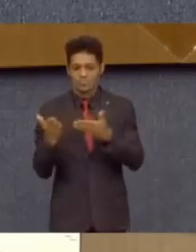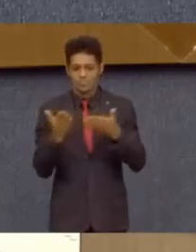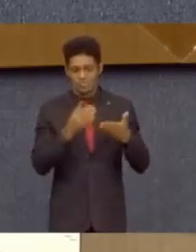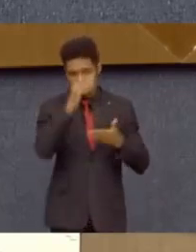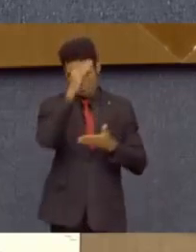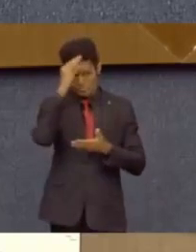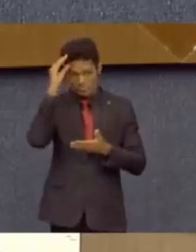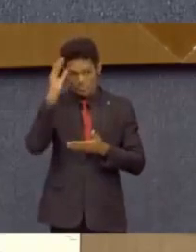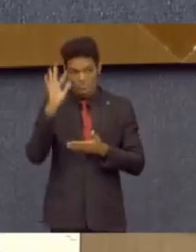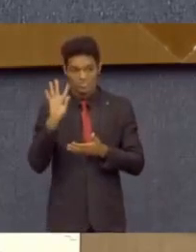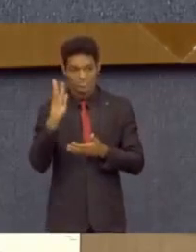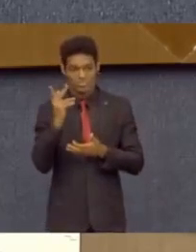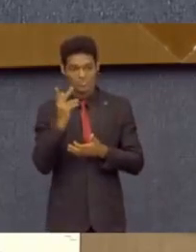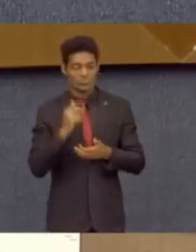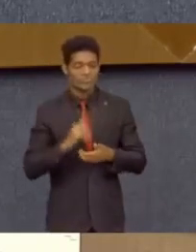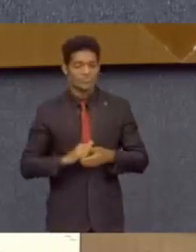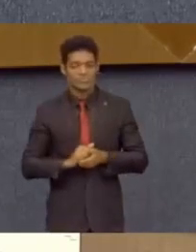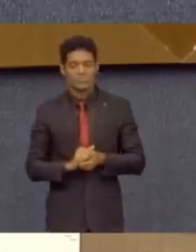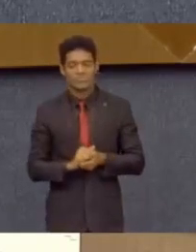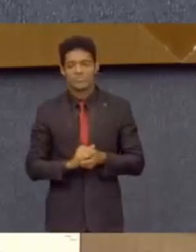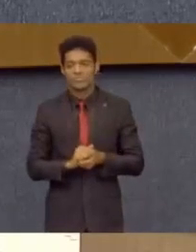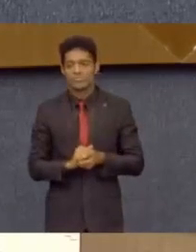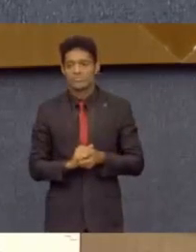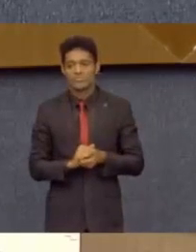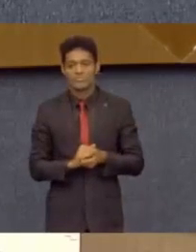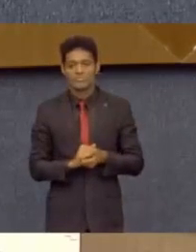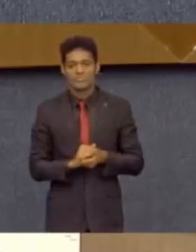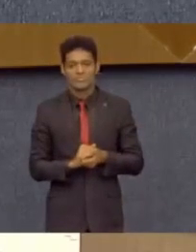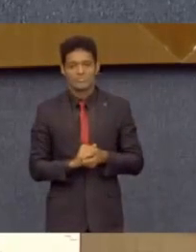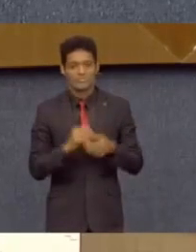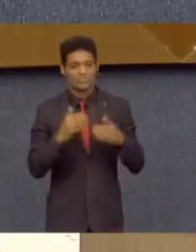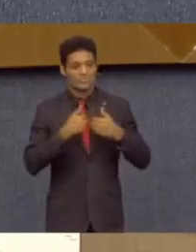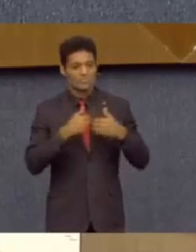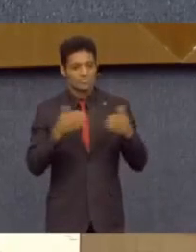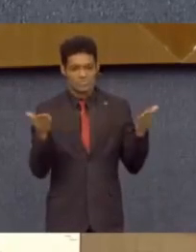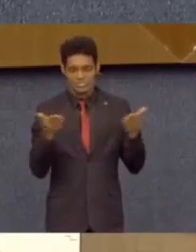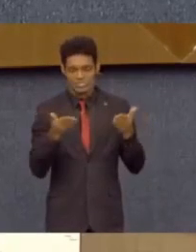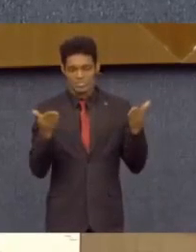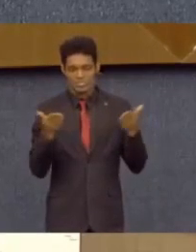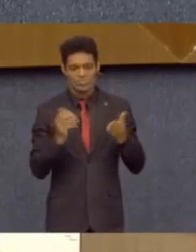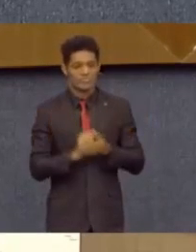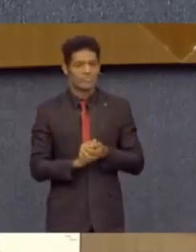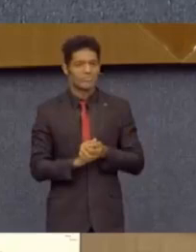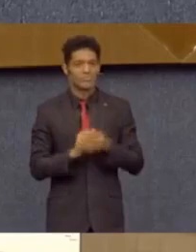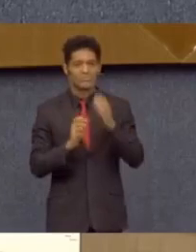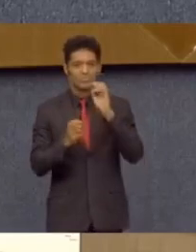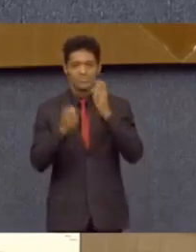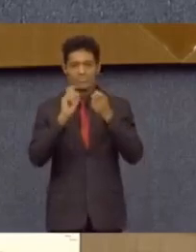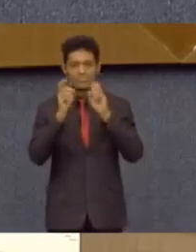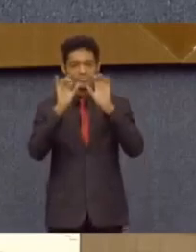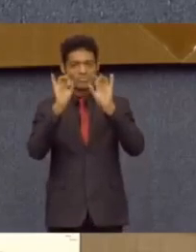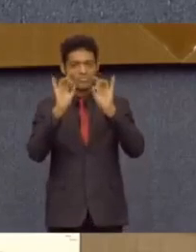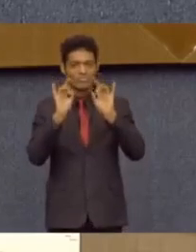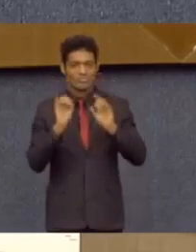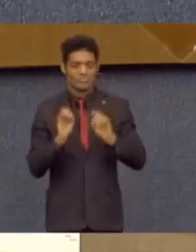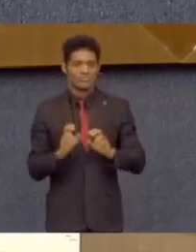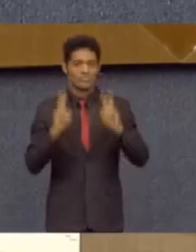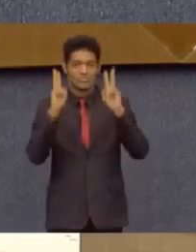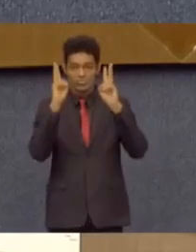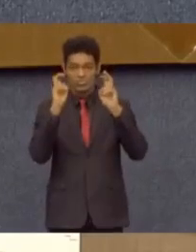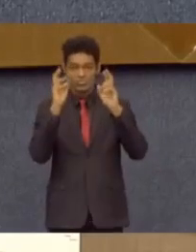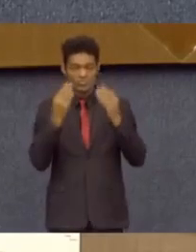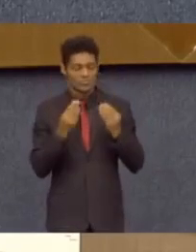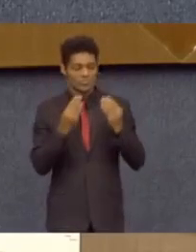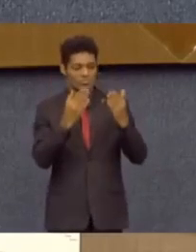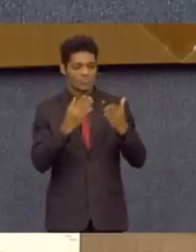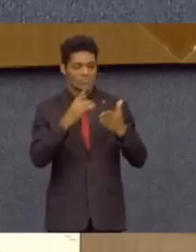Sejam bem-vindos à Câmara Municipal de Belo Horizonte. Iniciamos neste momento a solenidade para a entrega